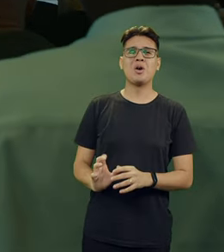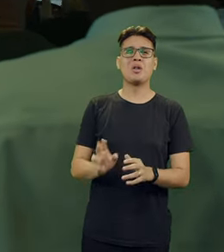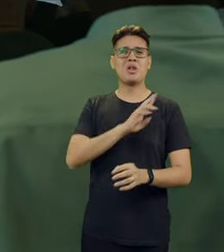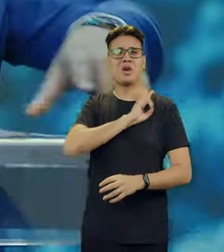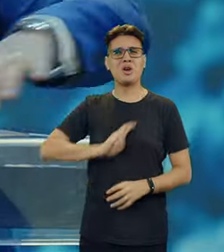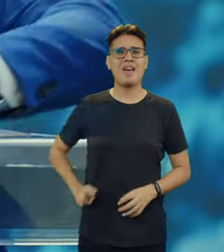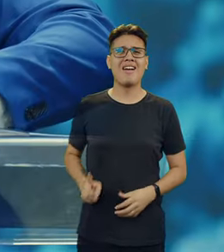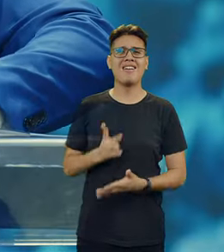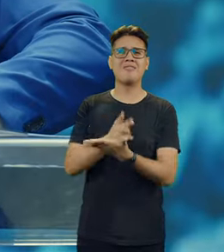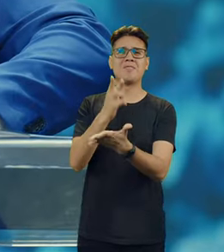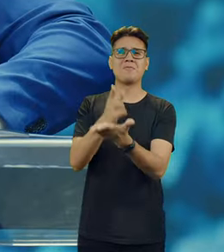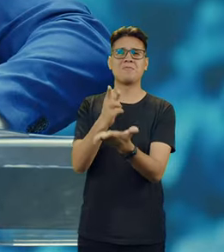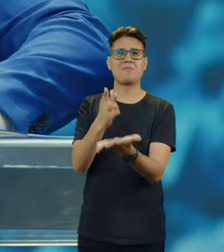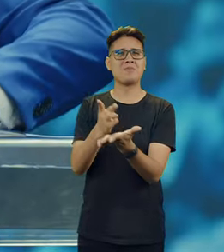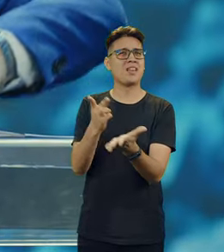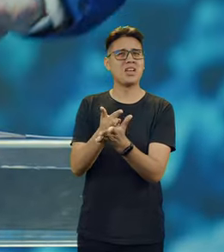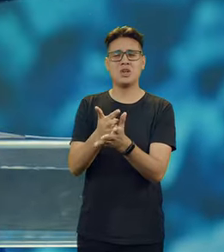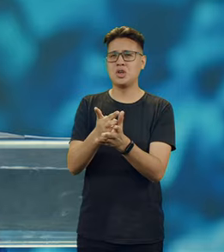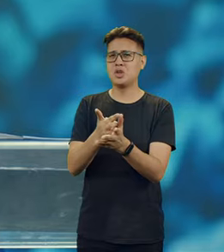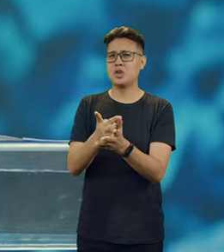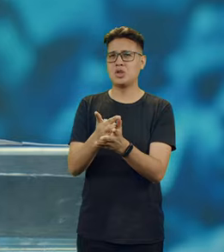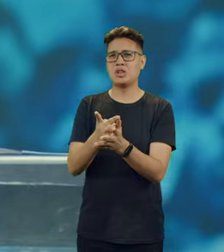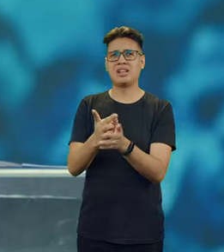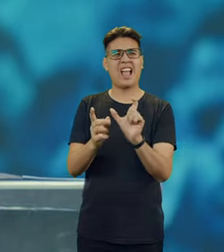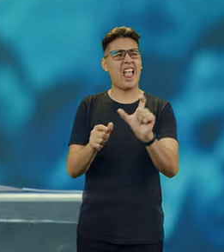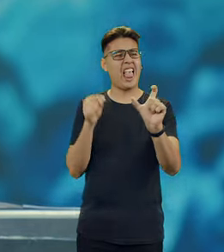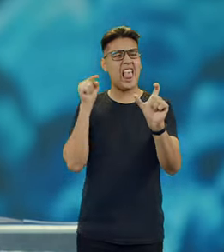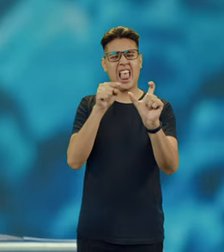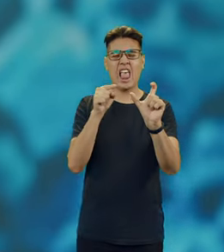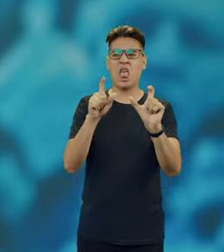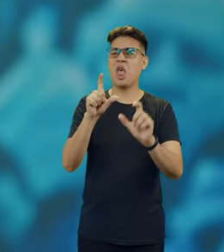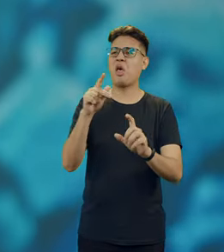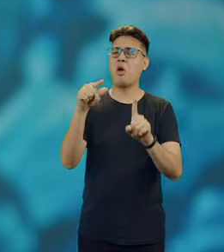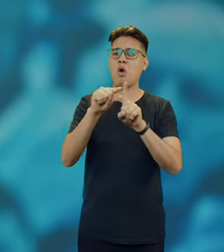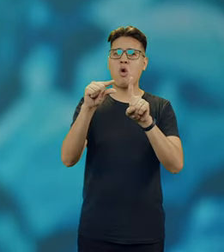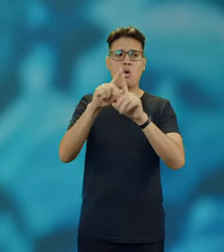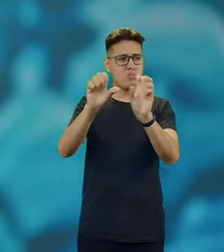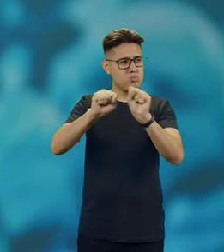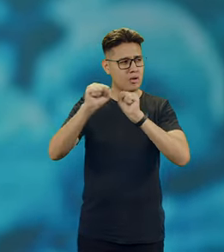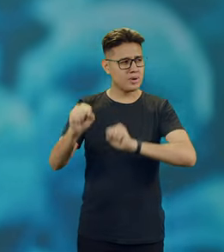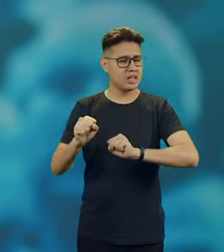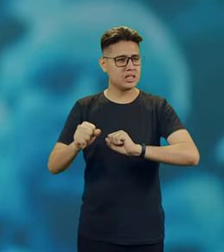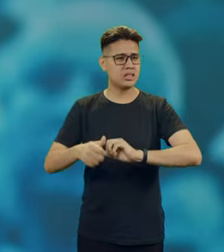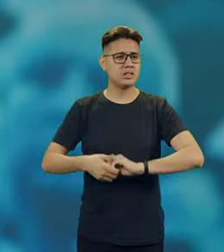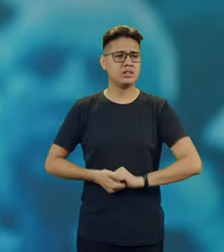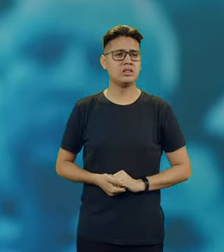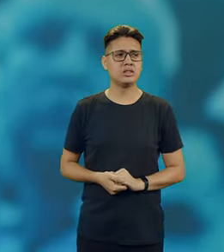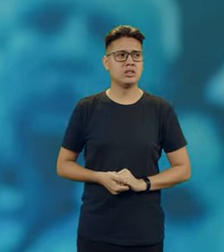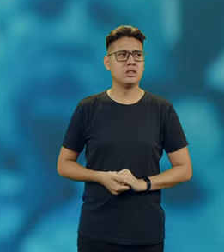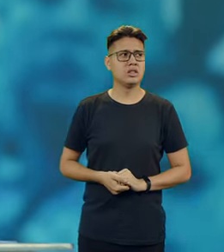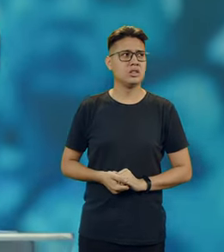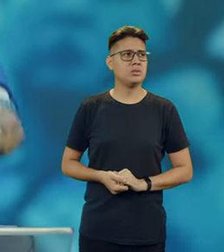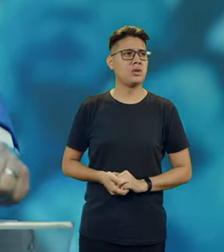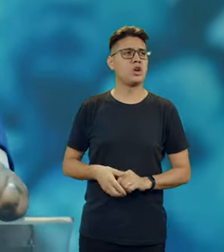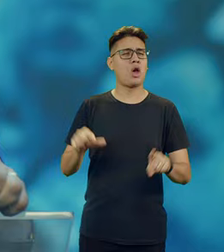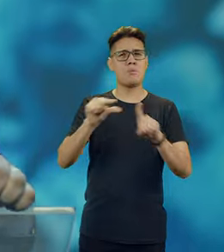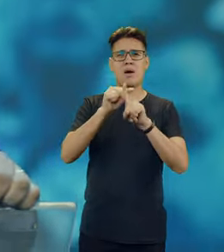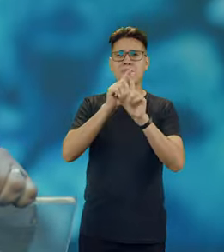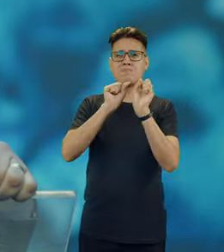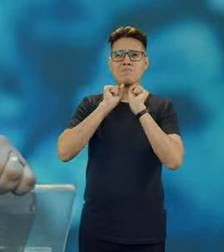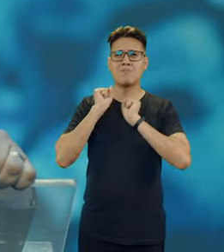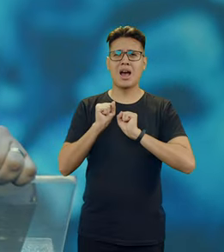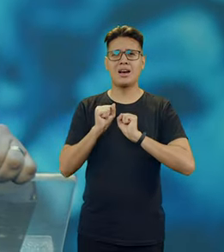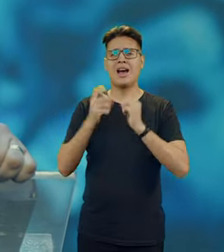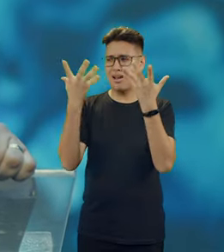Glória a Deus. Que palavra poderosa. Quem tomou posse dessa palavra? Os homens do reino estão aqui, amém. Tome posse